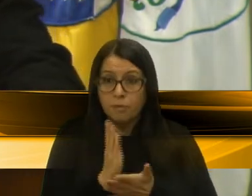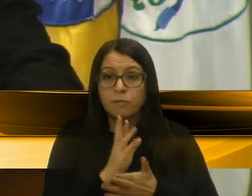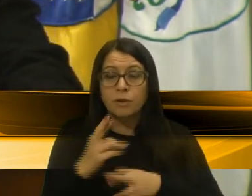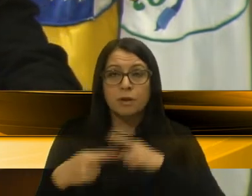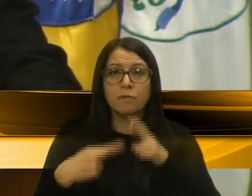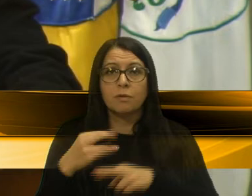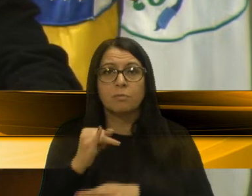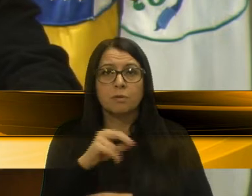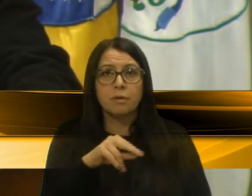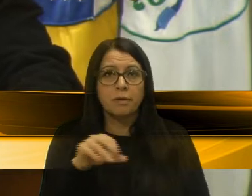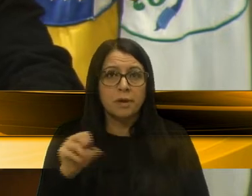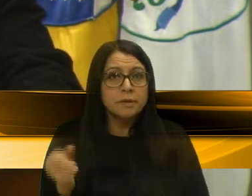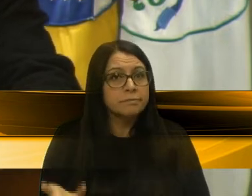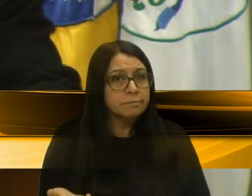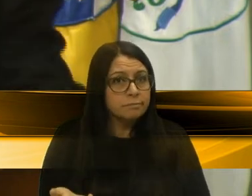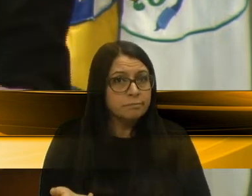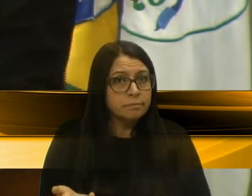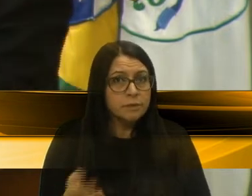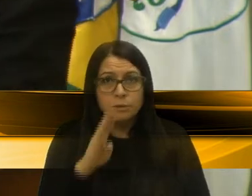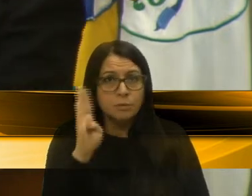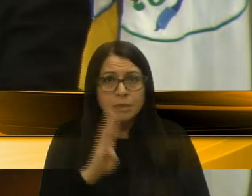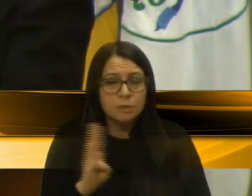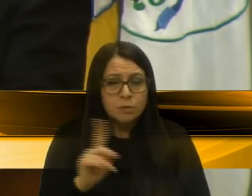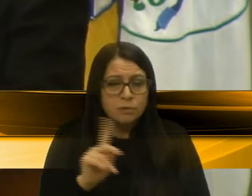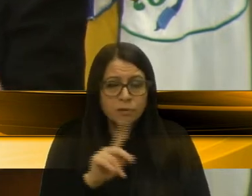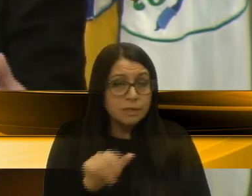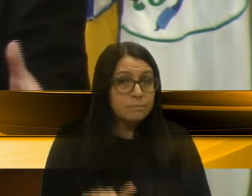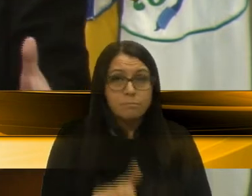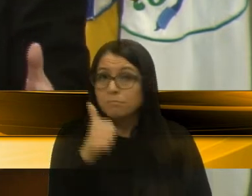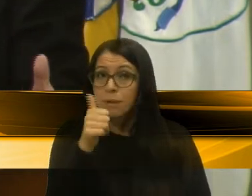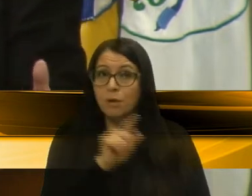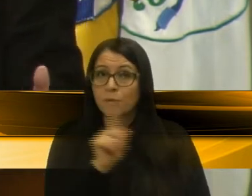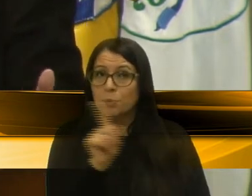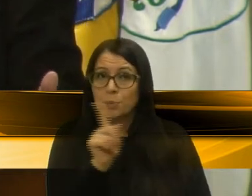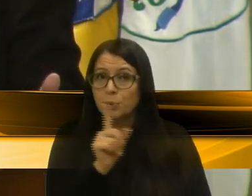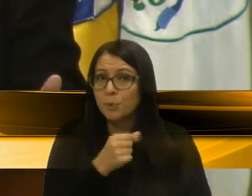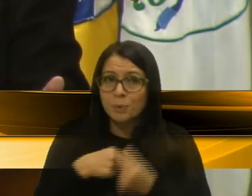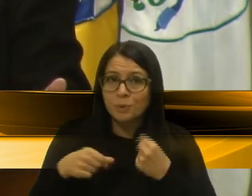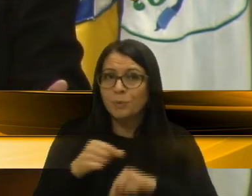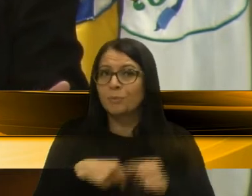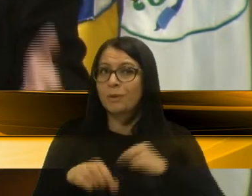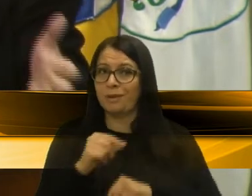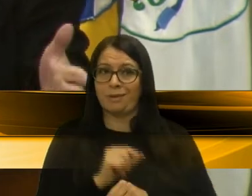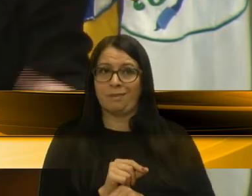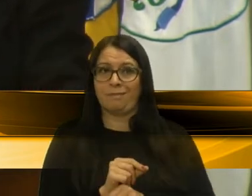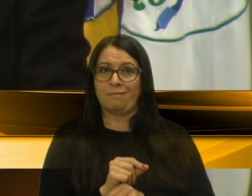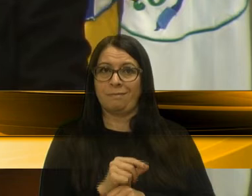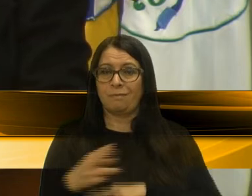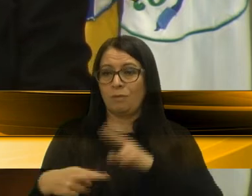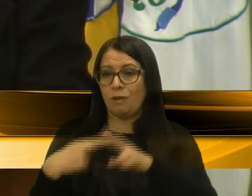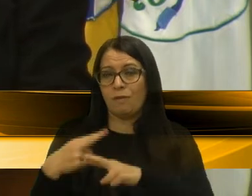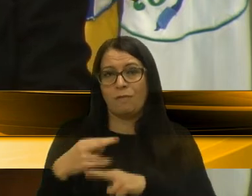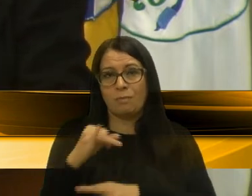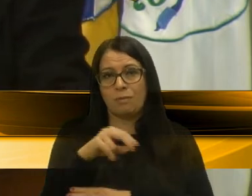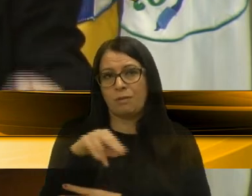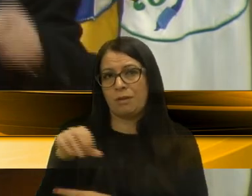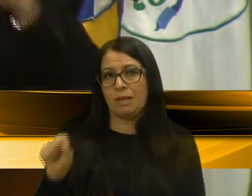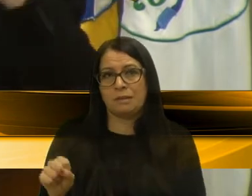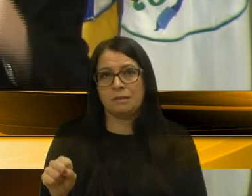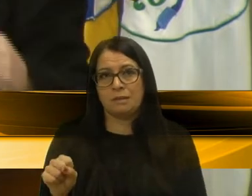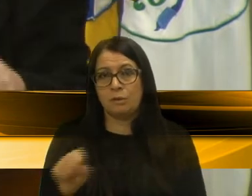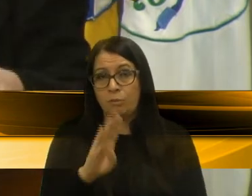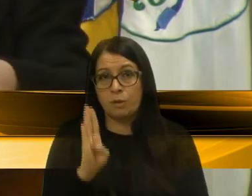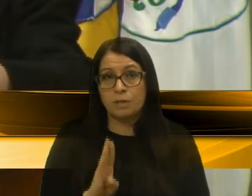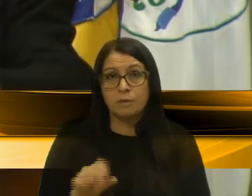da Previdência. Mas o Brasil não vai melhorar do ponto de vista econômico com a reforma da Previdência. O Brasil